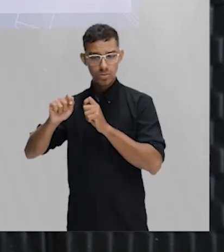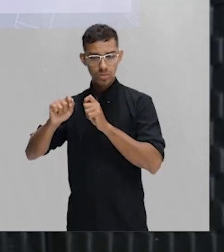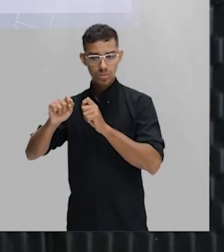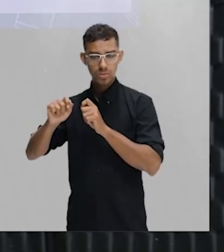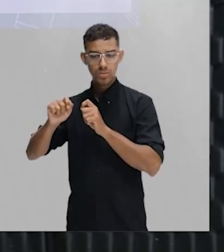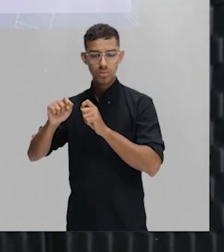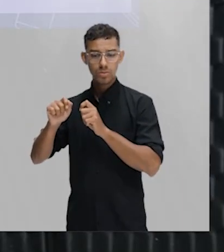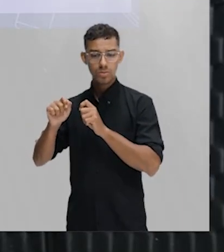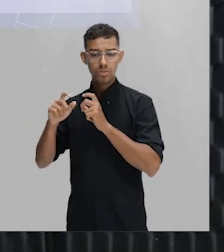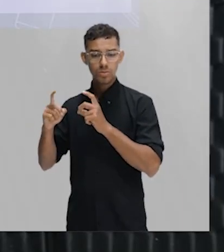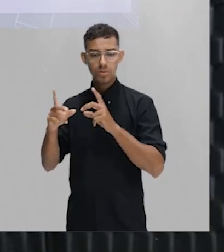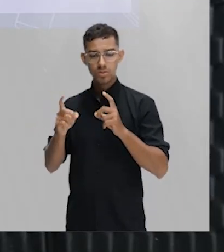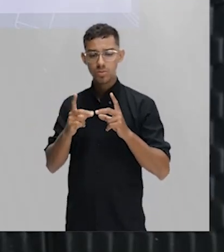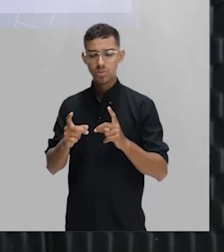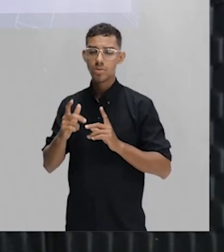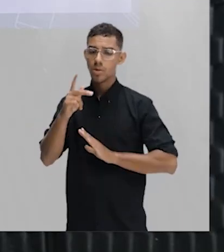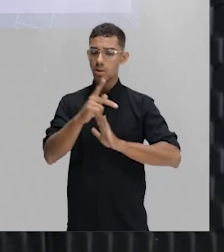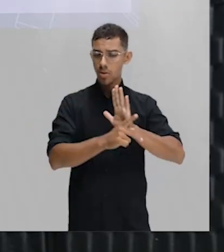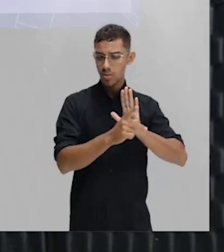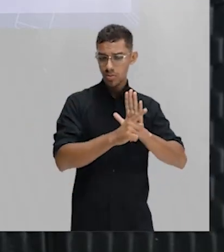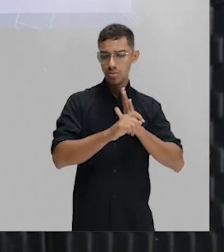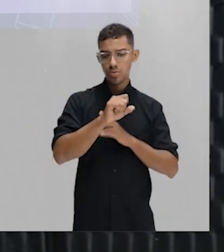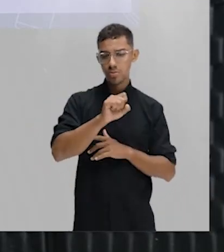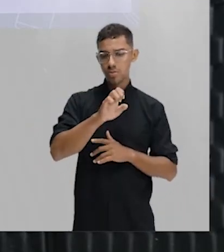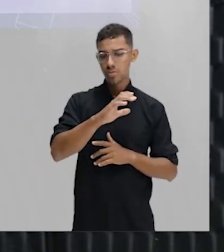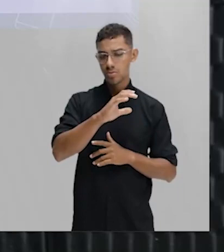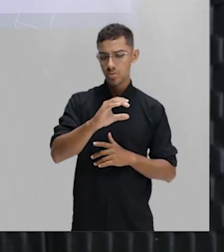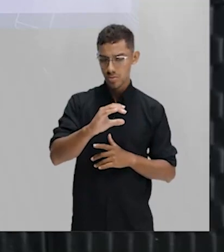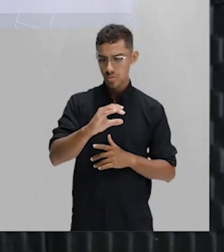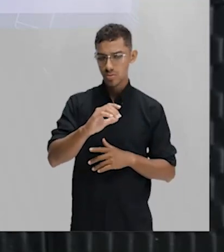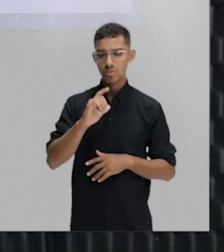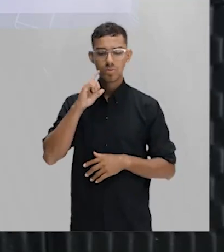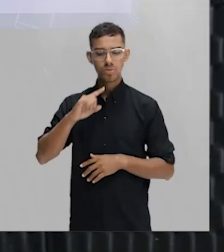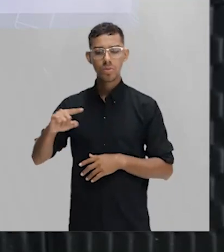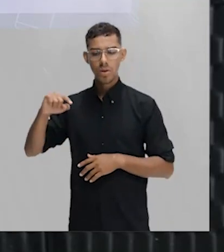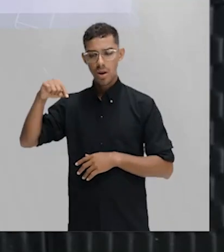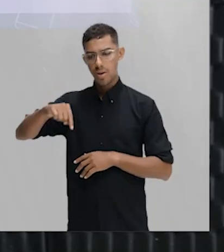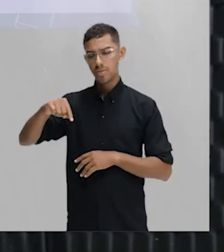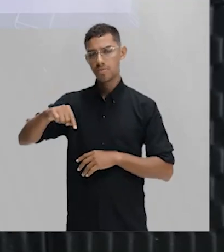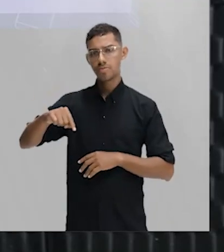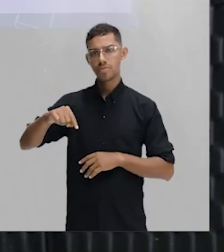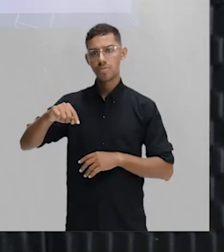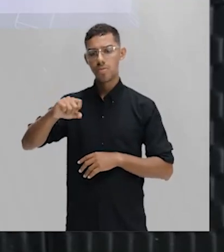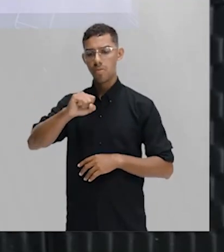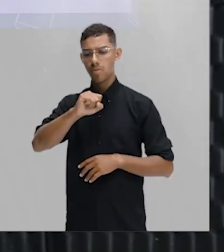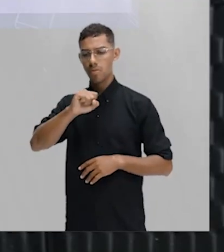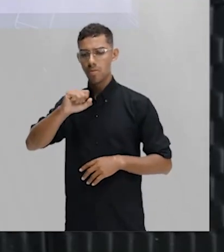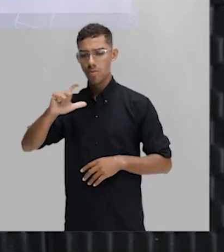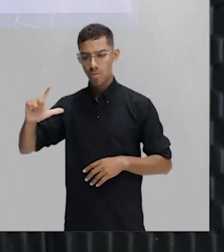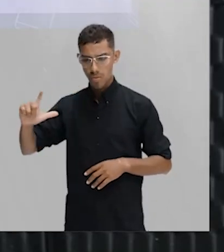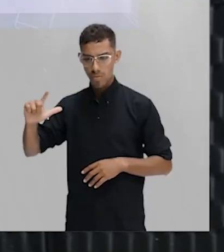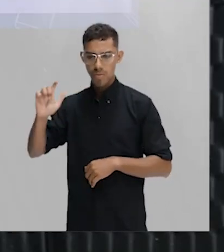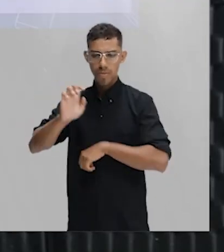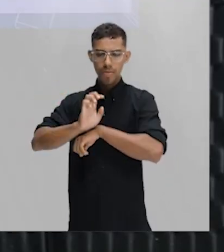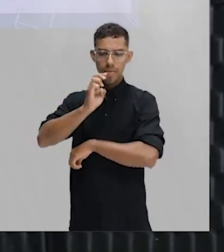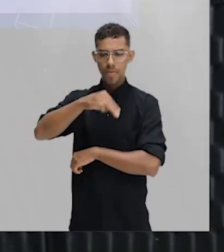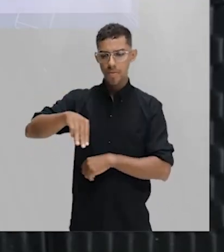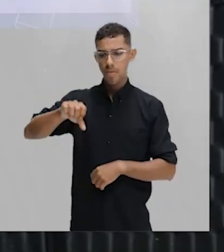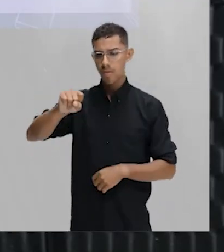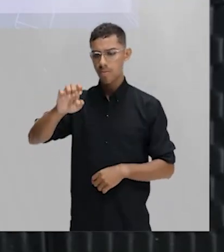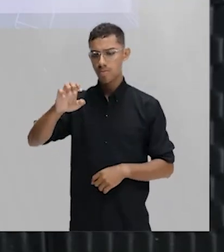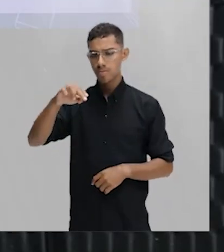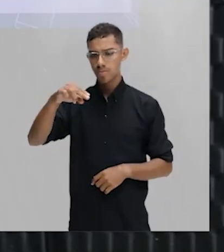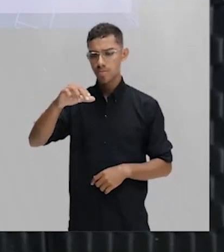eu trabalho muito nos projetos do SESC, e muitos de nós aqui em São Luís do Maranhão entramos em editais do SESC no que tange a teatro,